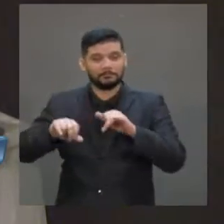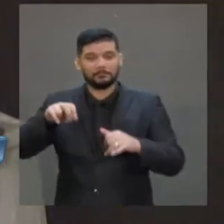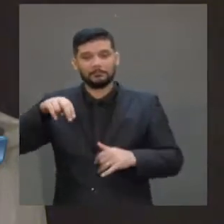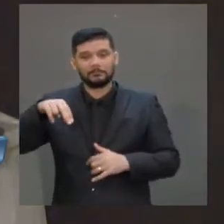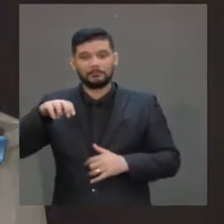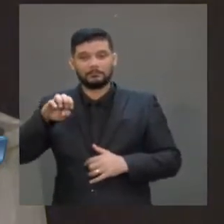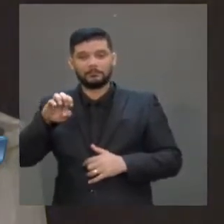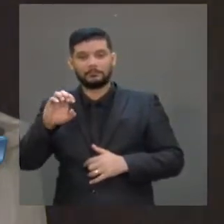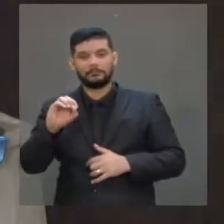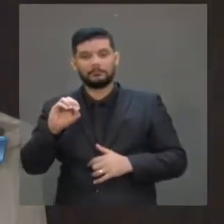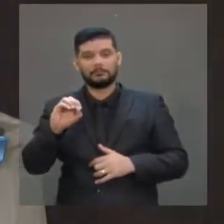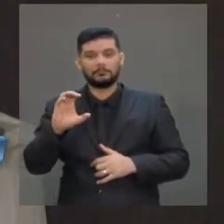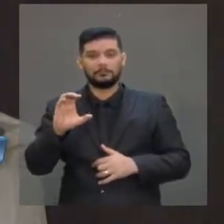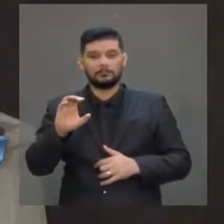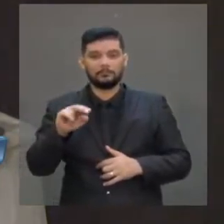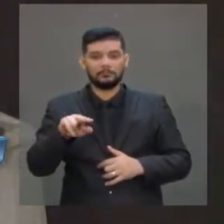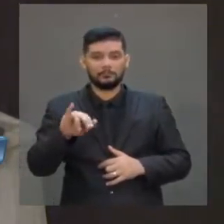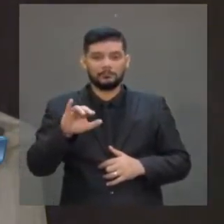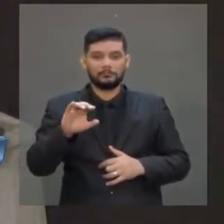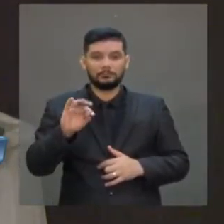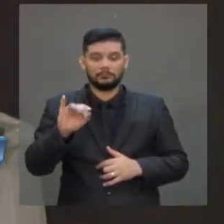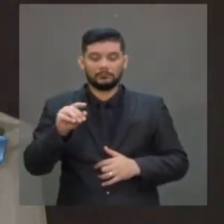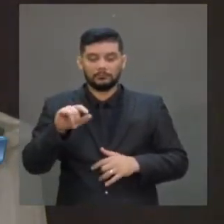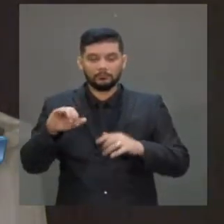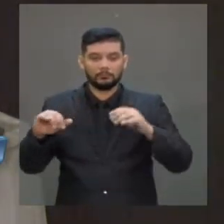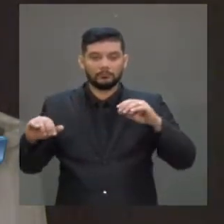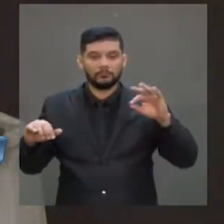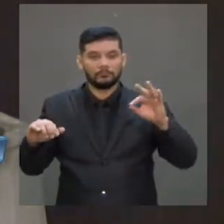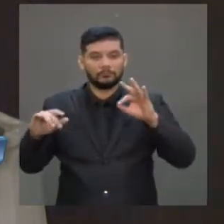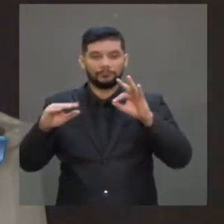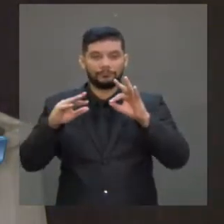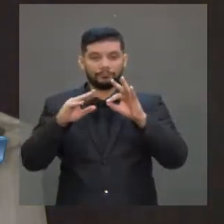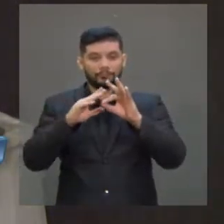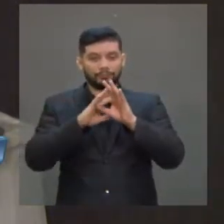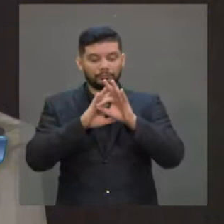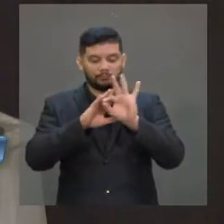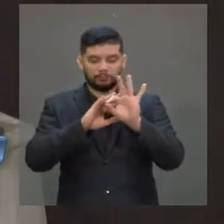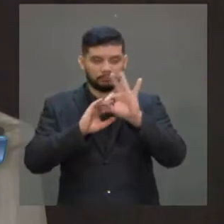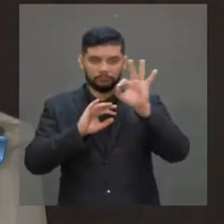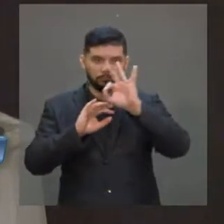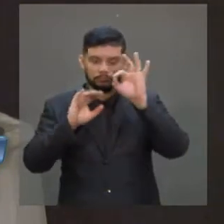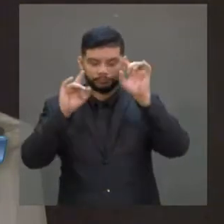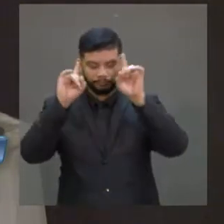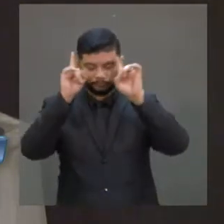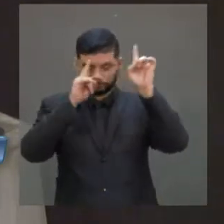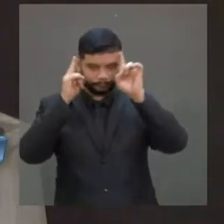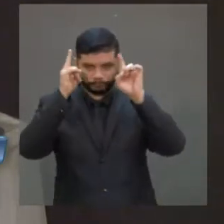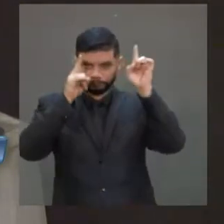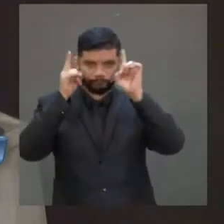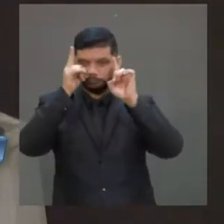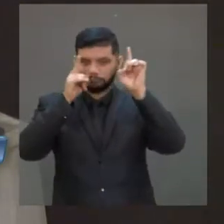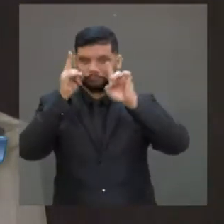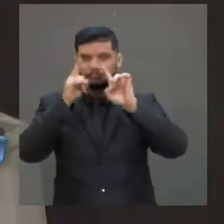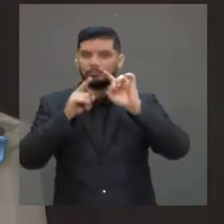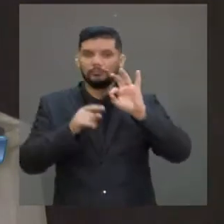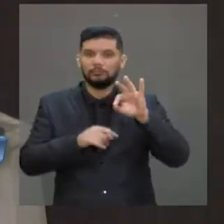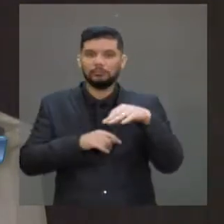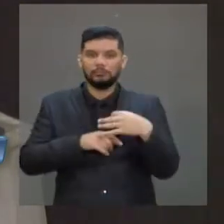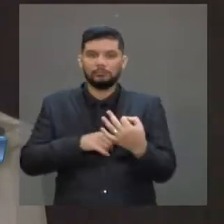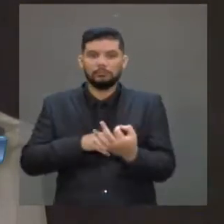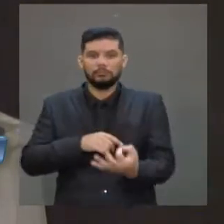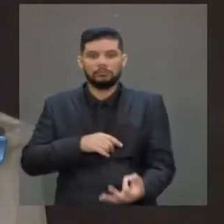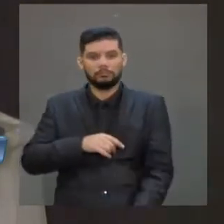bagunçam e matam as abelhas. No Rio Grande do Sul, esse ano, estima-se que 500 milhões de abelhas foram